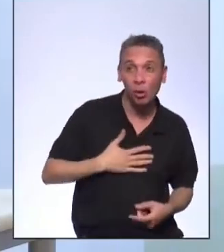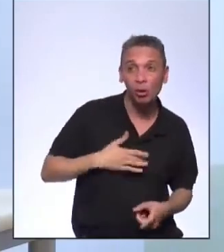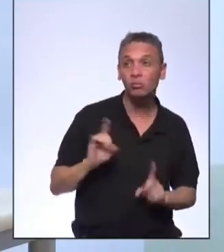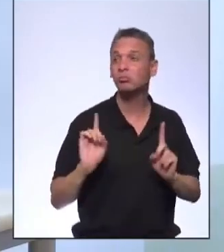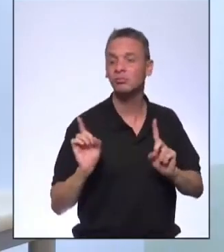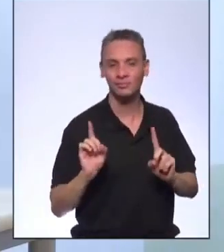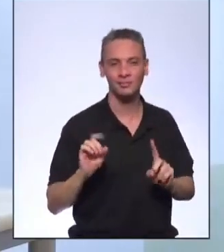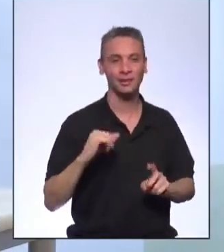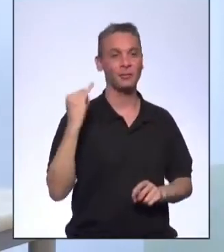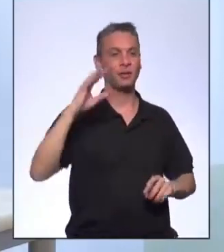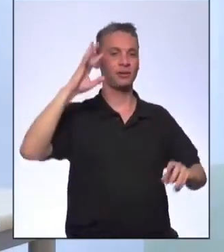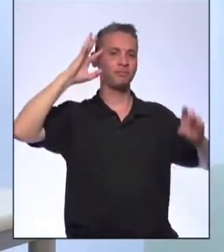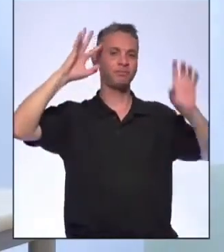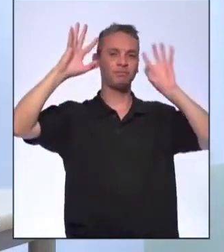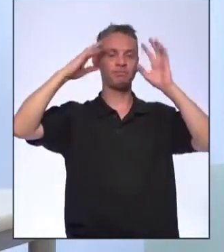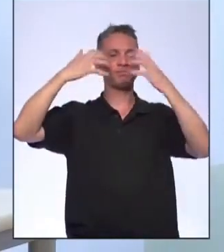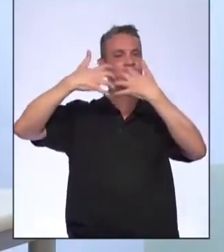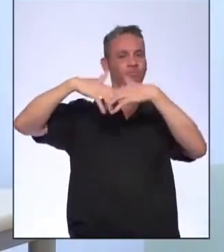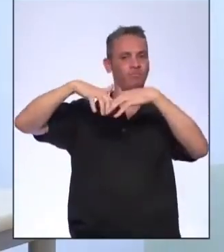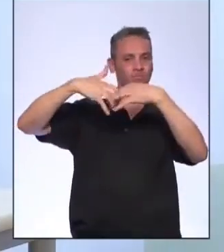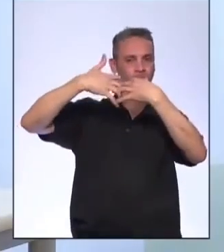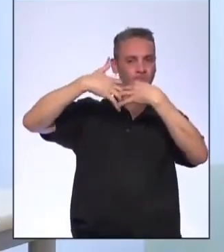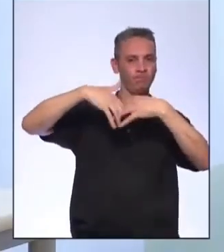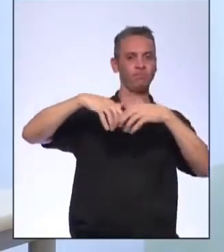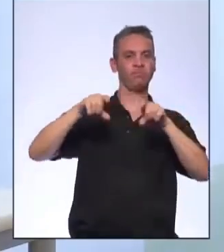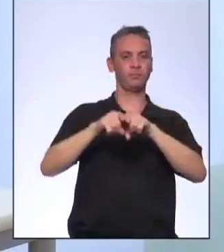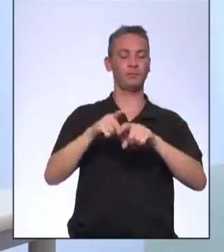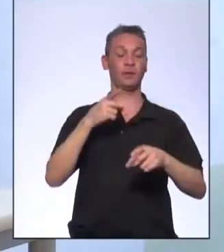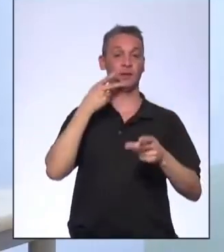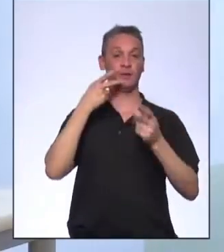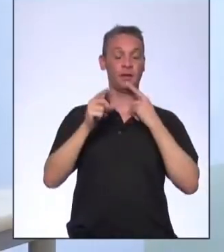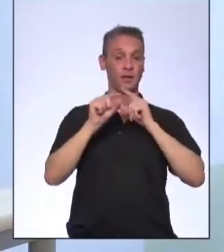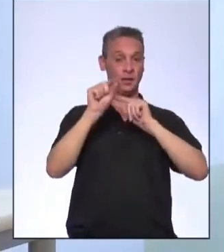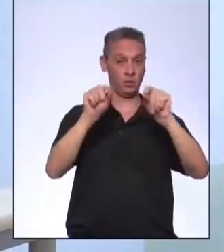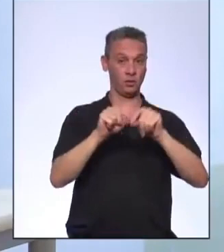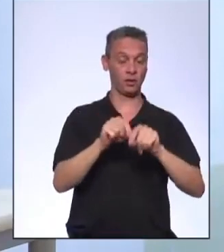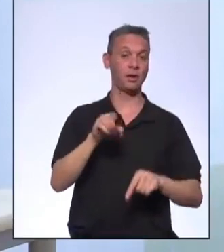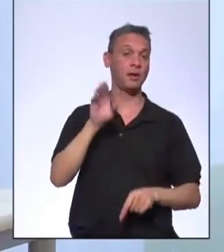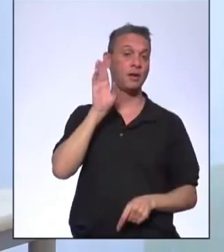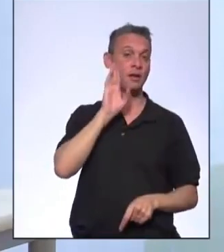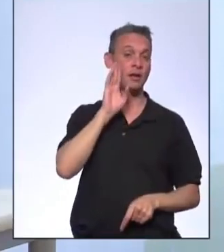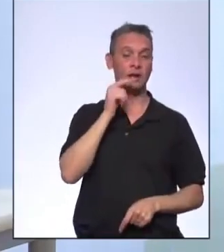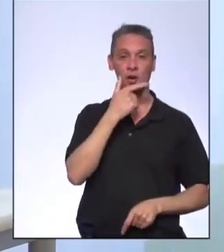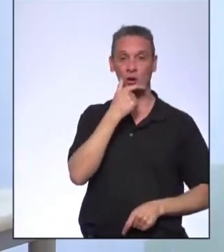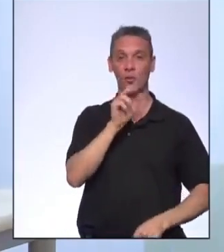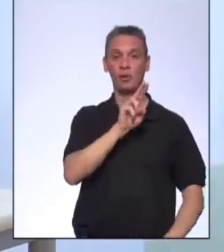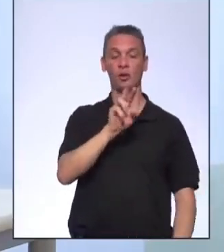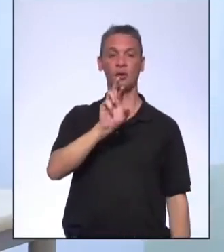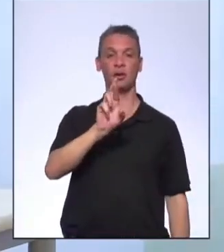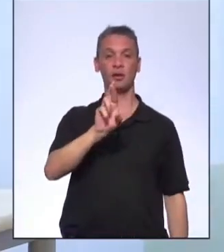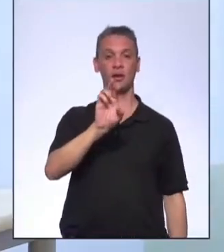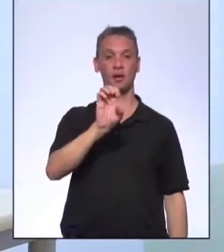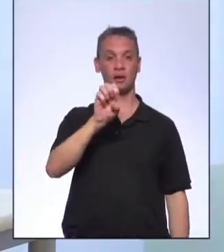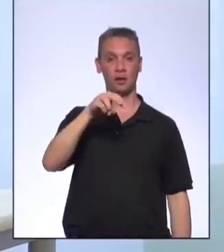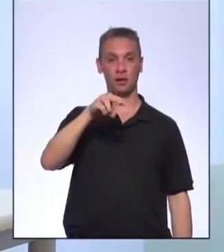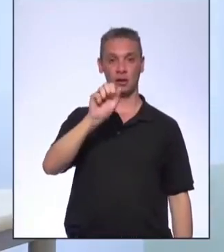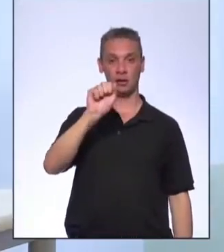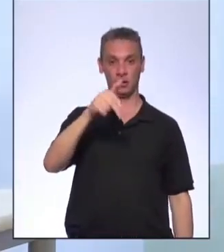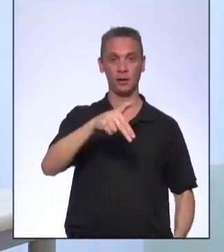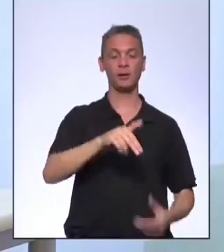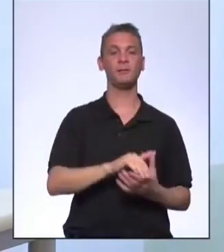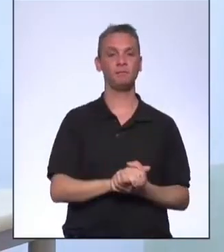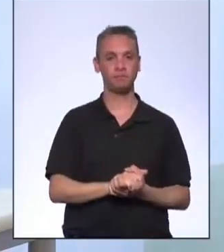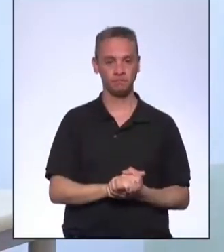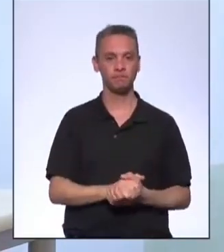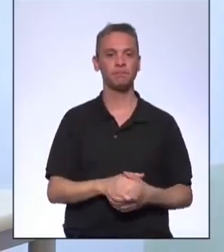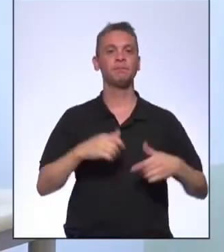crítica. E, falando em crítica, eu gostaria de fazer aqui um comentário muito maravilhoso do Renan, né? Renan, ele falou, tinha que ser